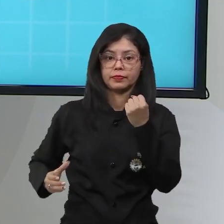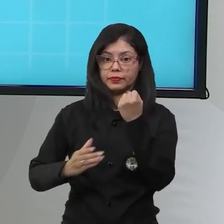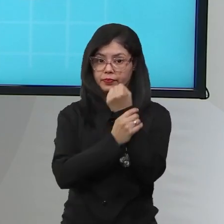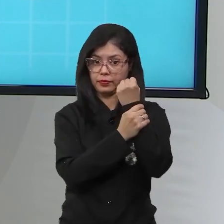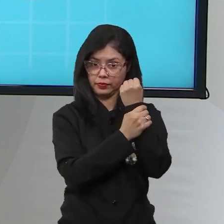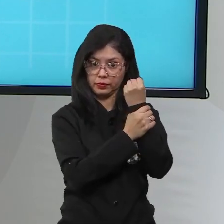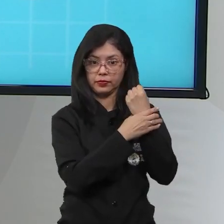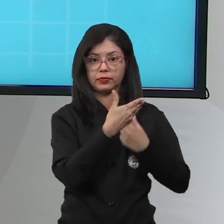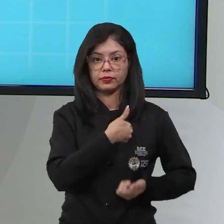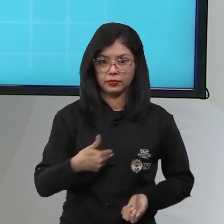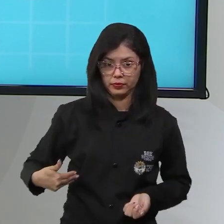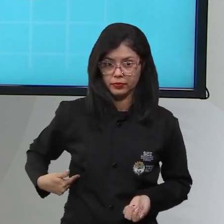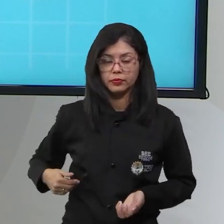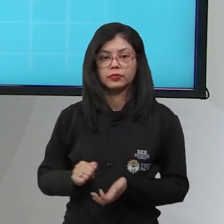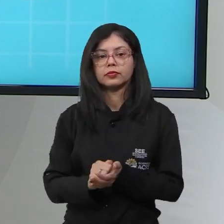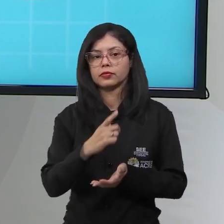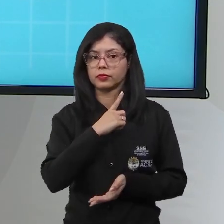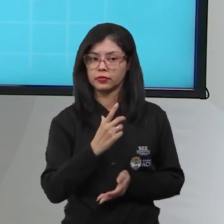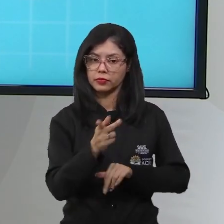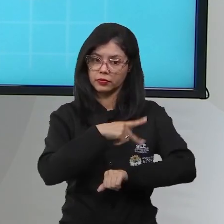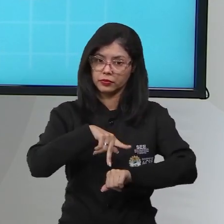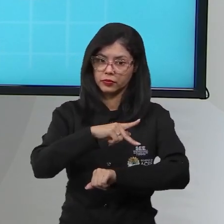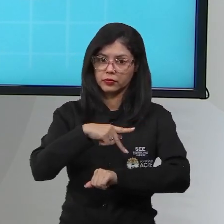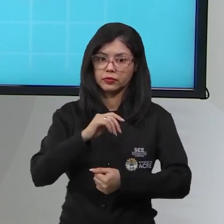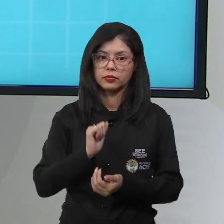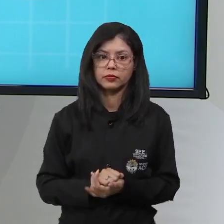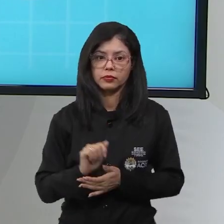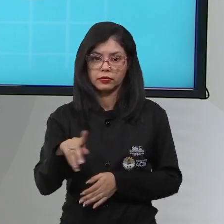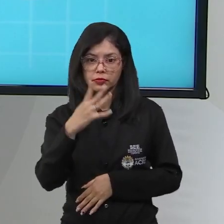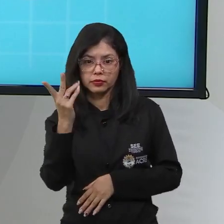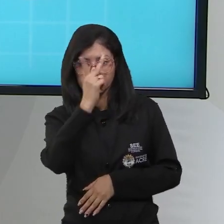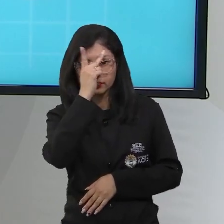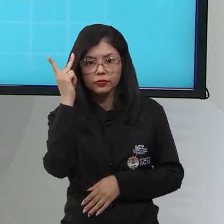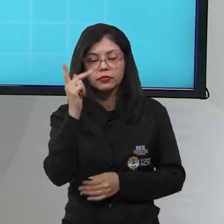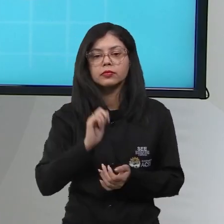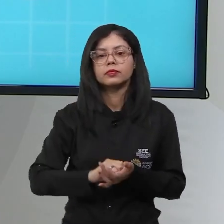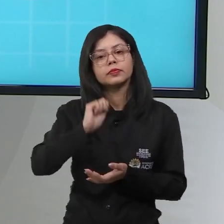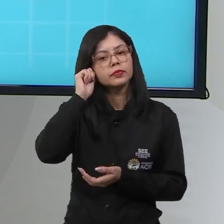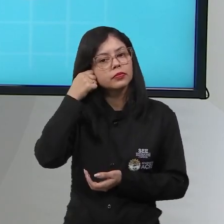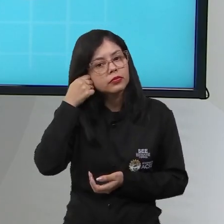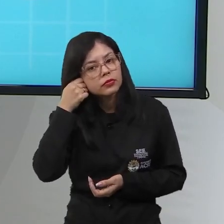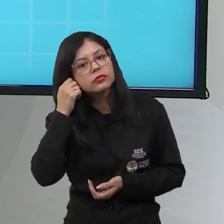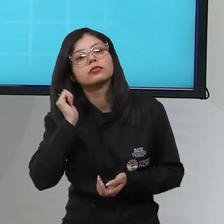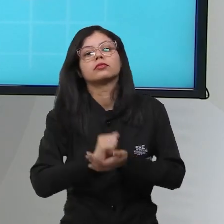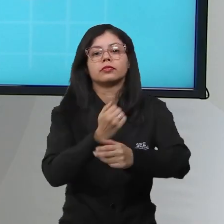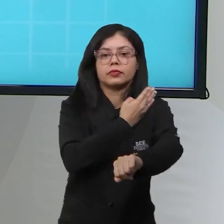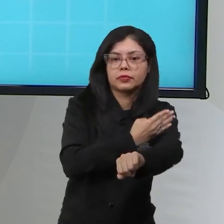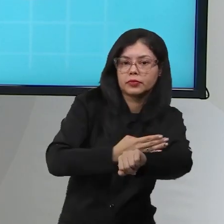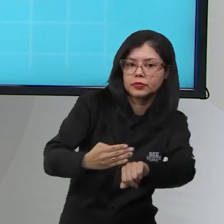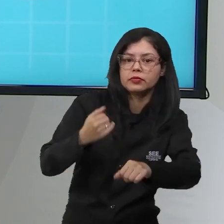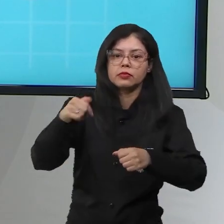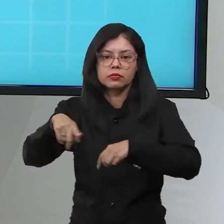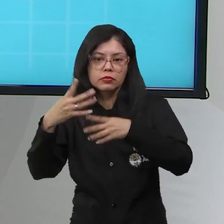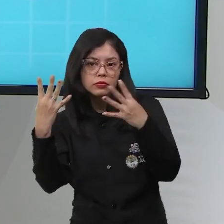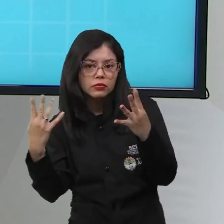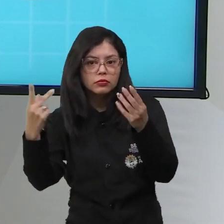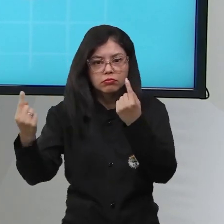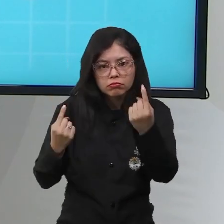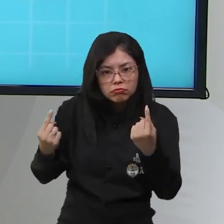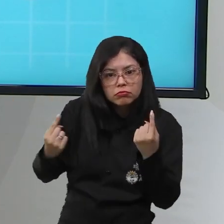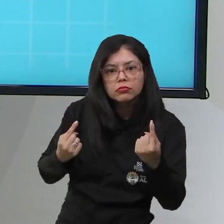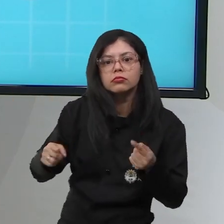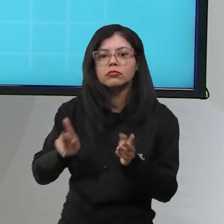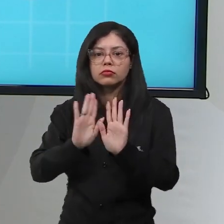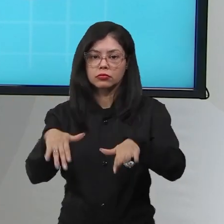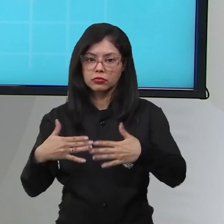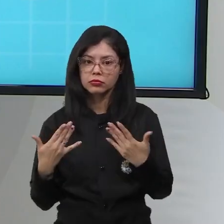segurança pública existente no país. Quantas pessoas negras, quantas pessoas brancas, digamos assim,